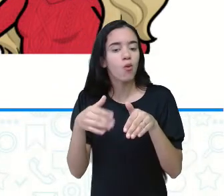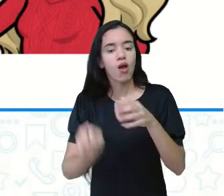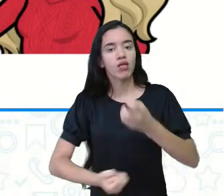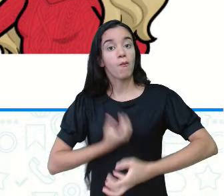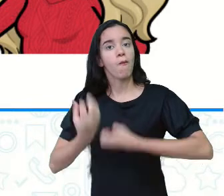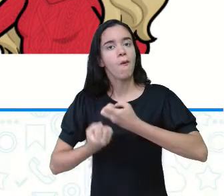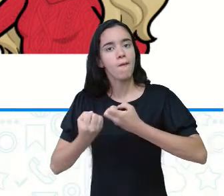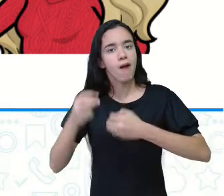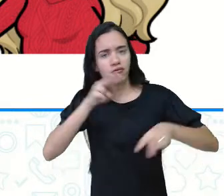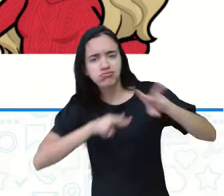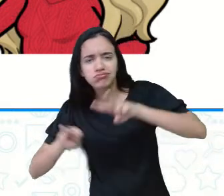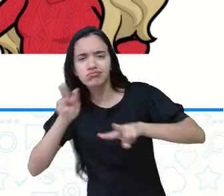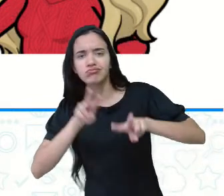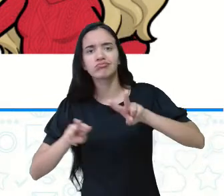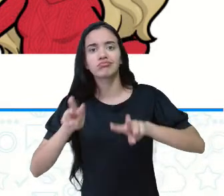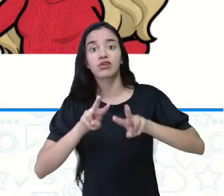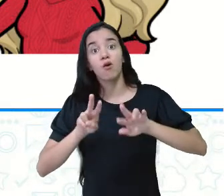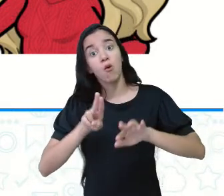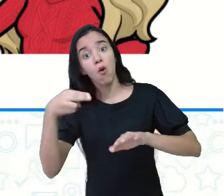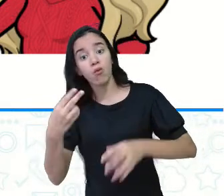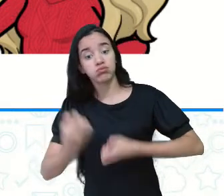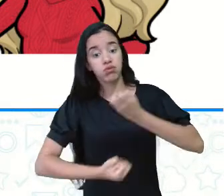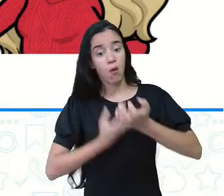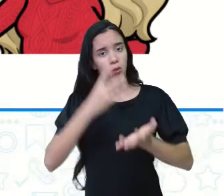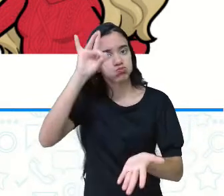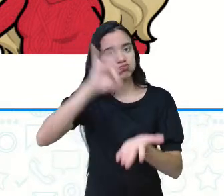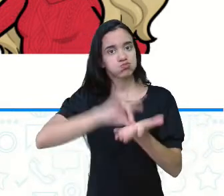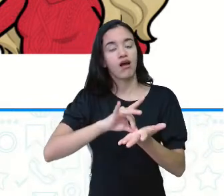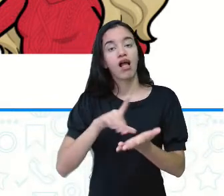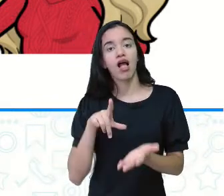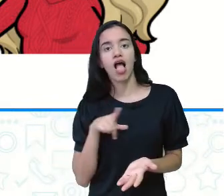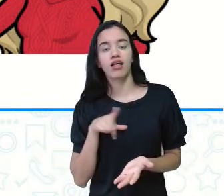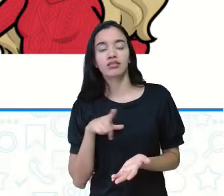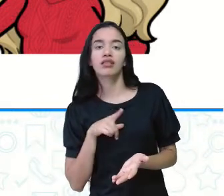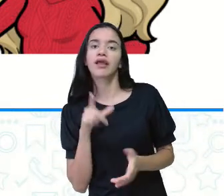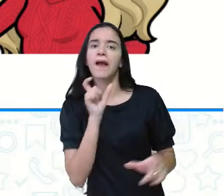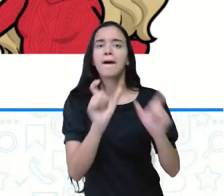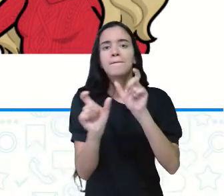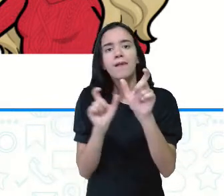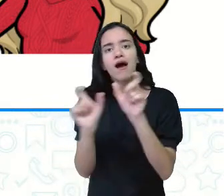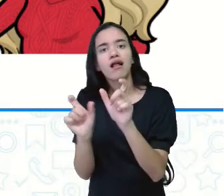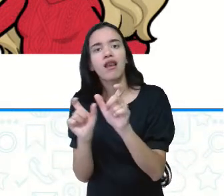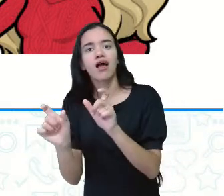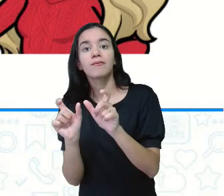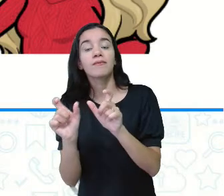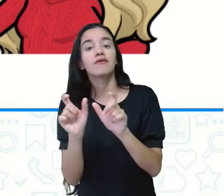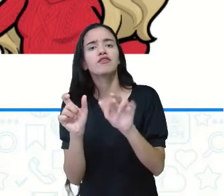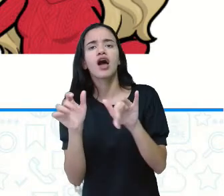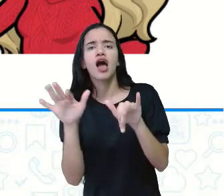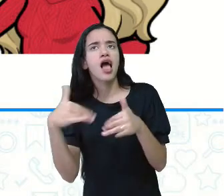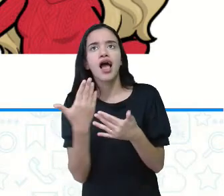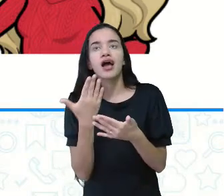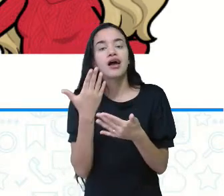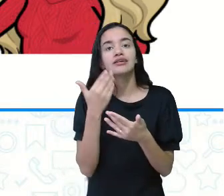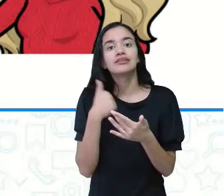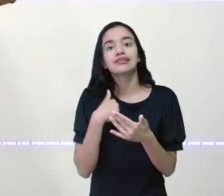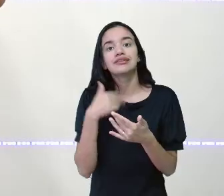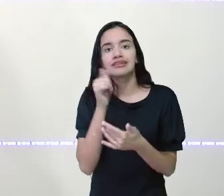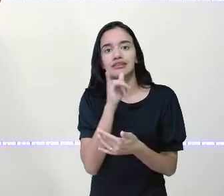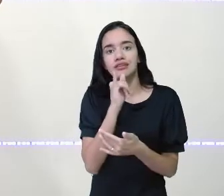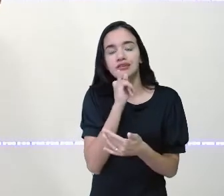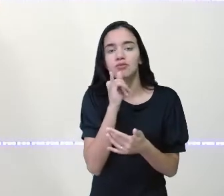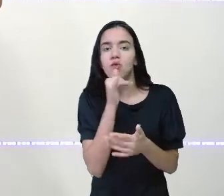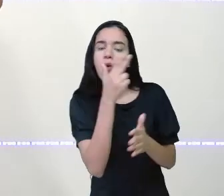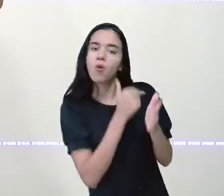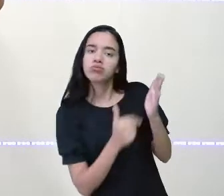poema visual ou poema concreto, as palavras formam um desenho daquilo que